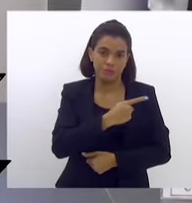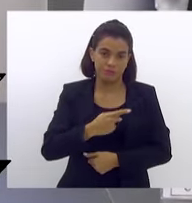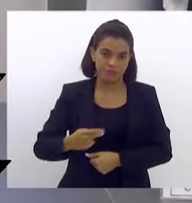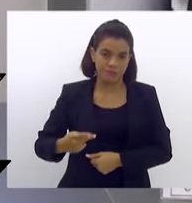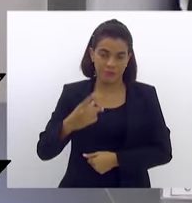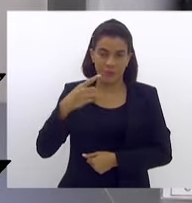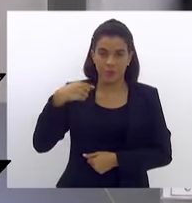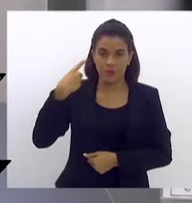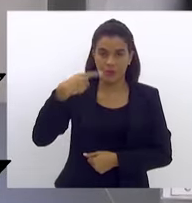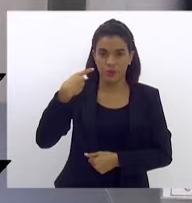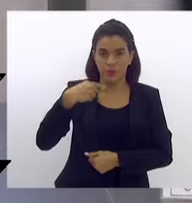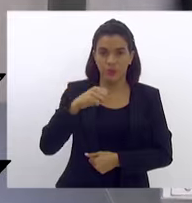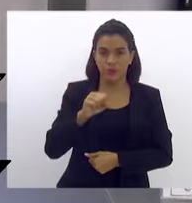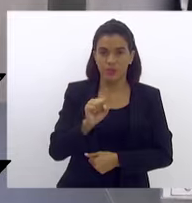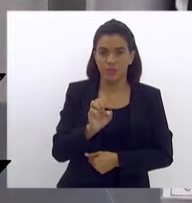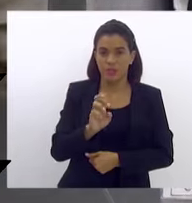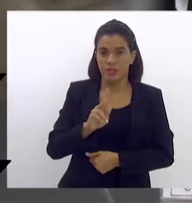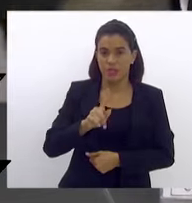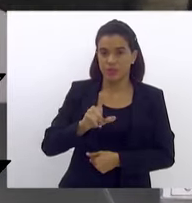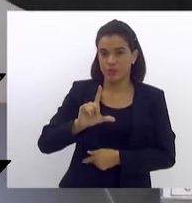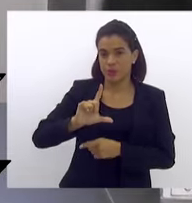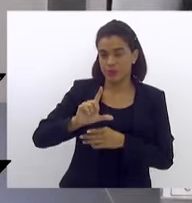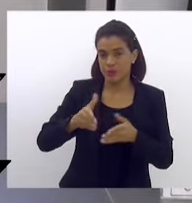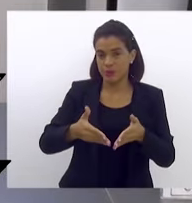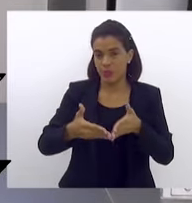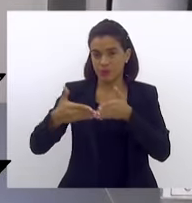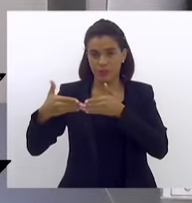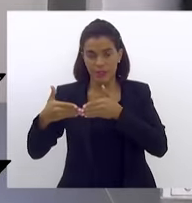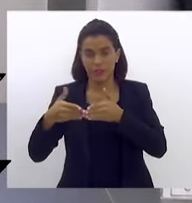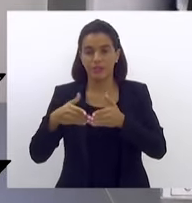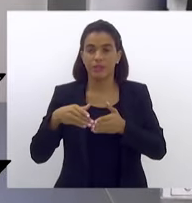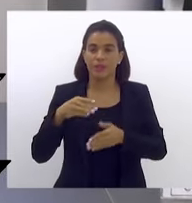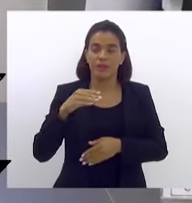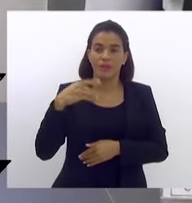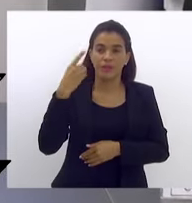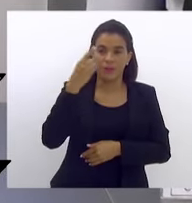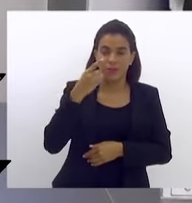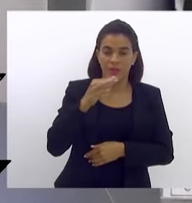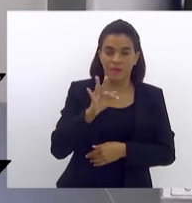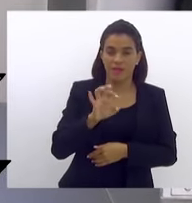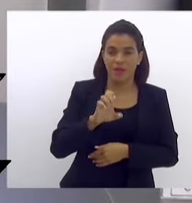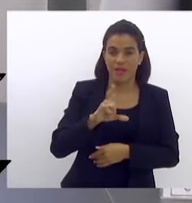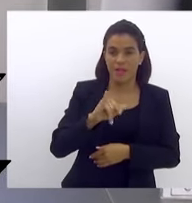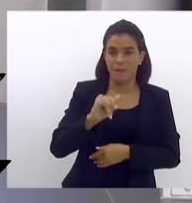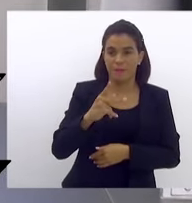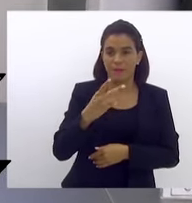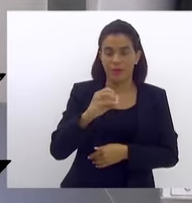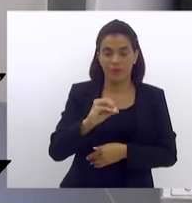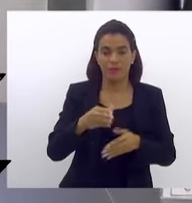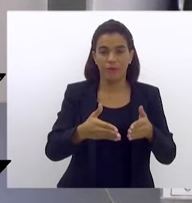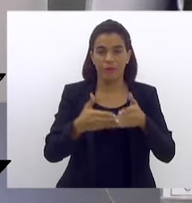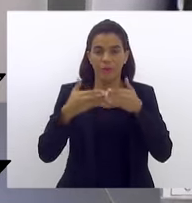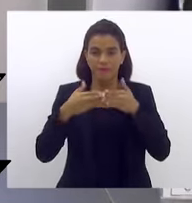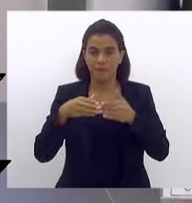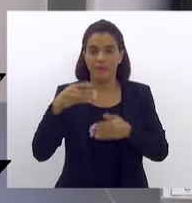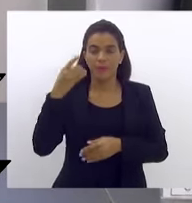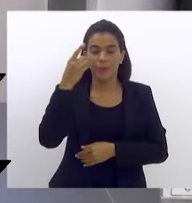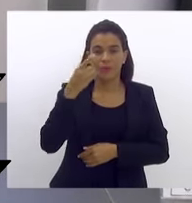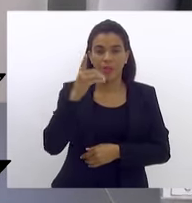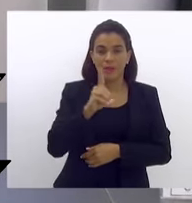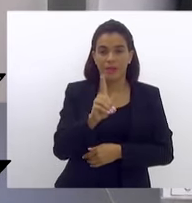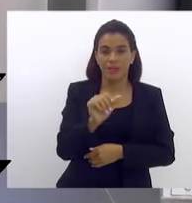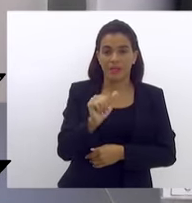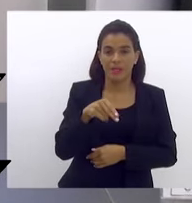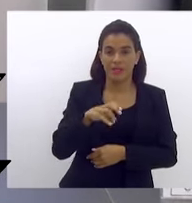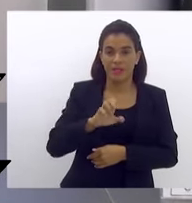Dr Serginho se ausentou Deputado Fred não presente Deputado Felipinho também não tá presente Deputado delaroli pedi a vossa excelência para assumir aqui a